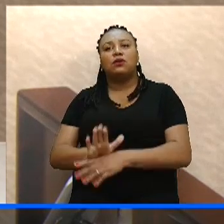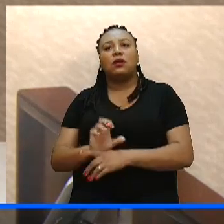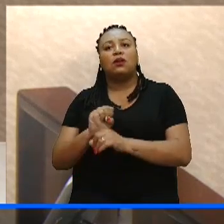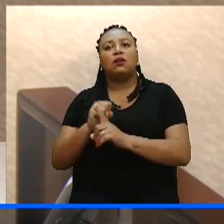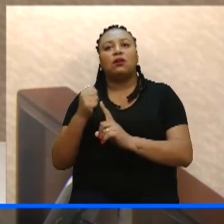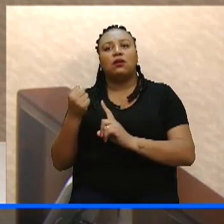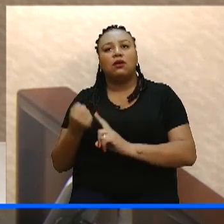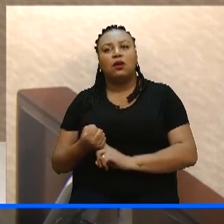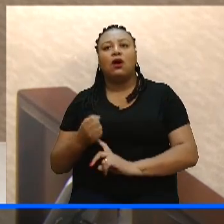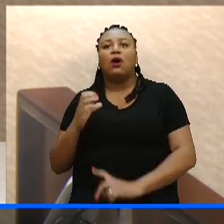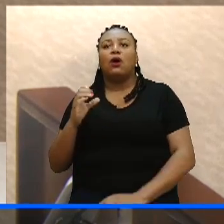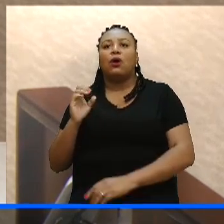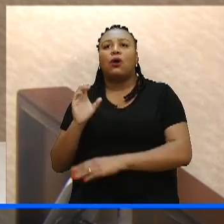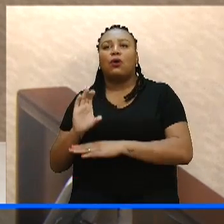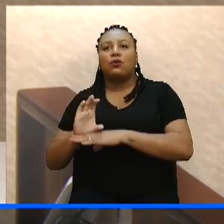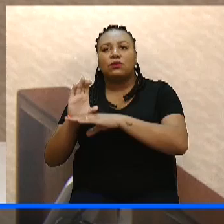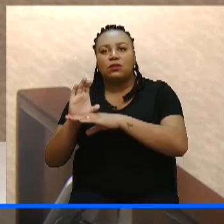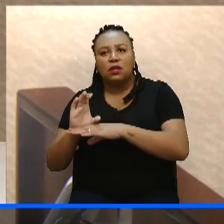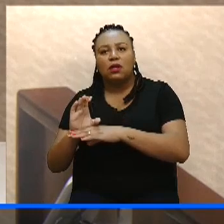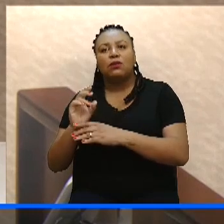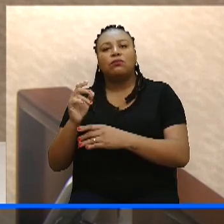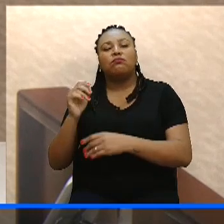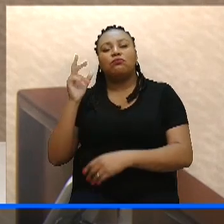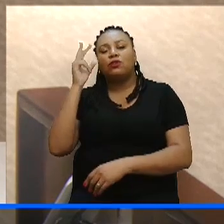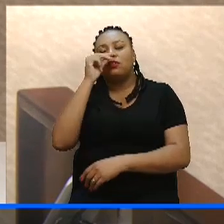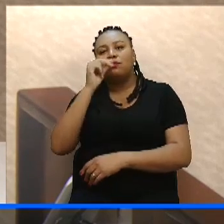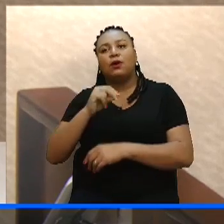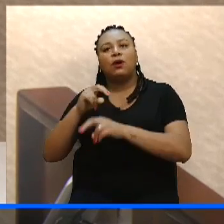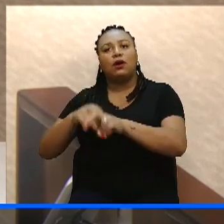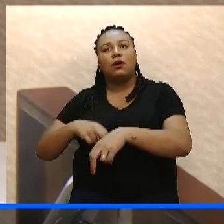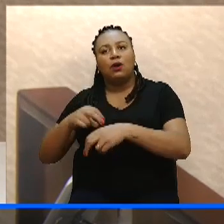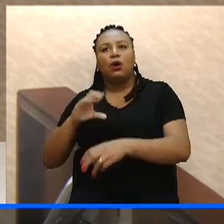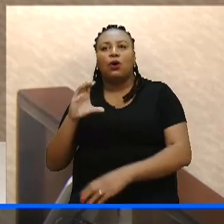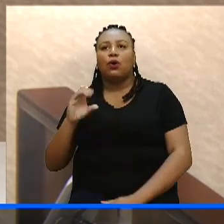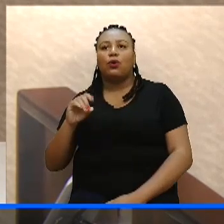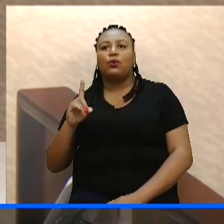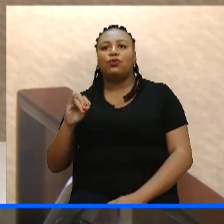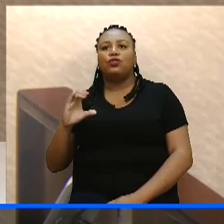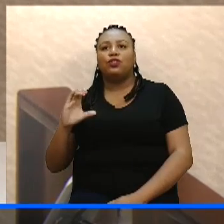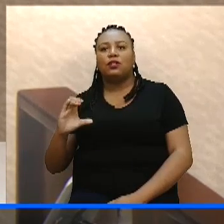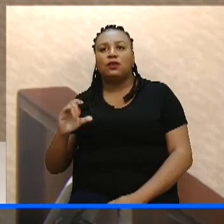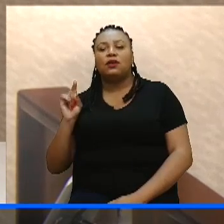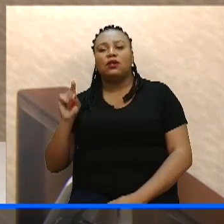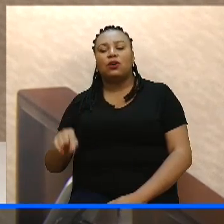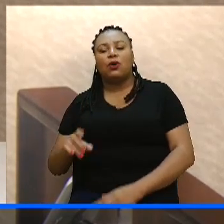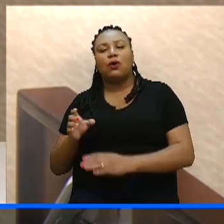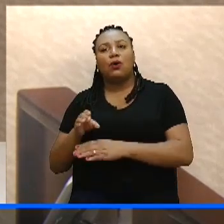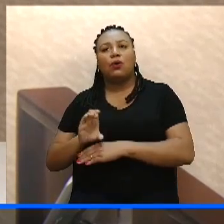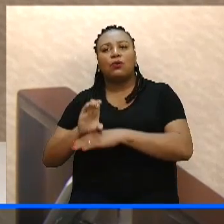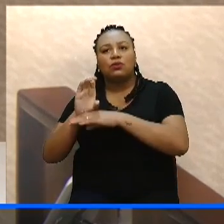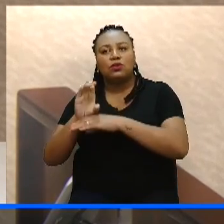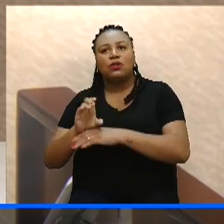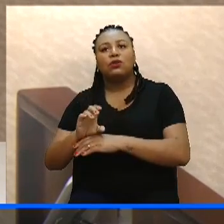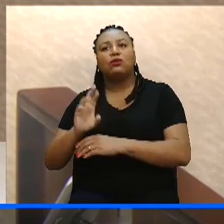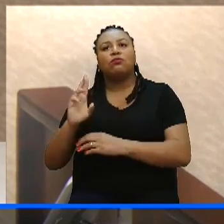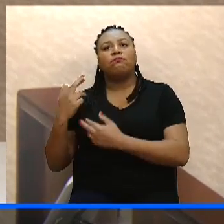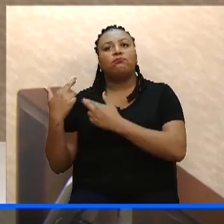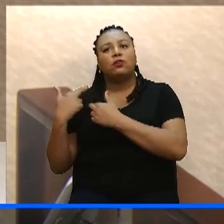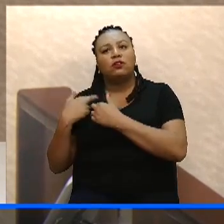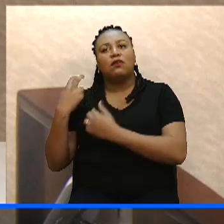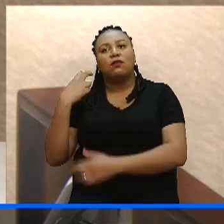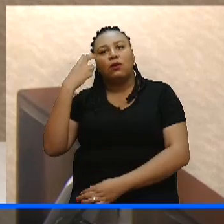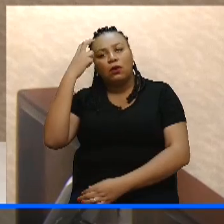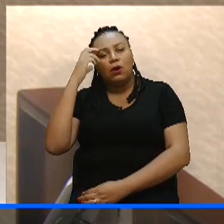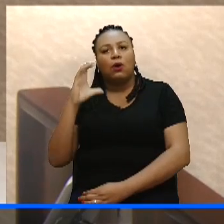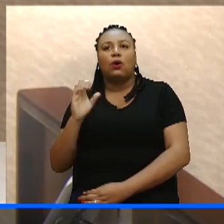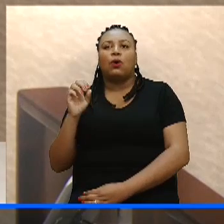dos secretários municipais de agricultura o codim conselho dos dirigentes de cultura o conselho me